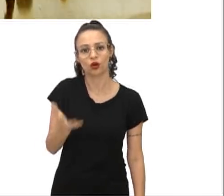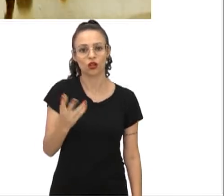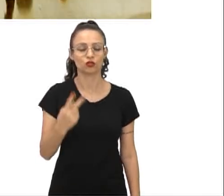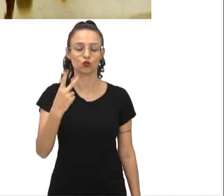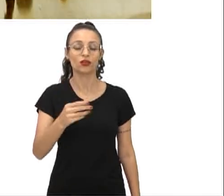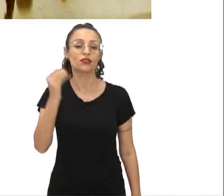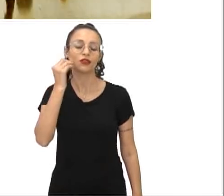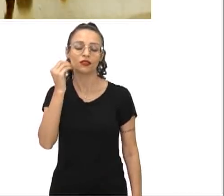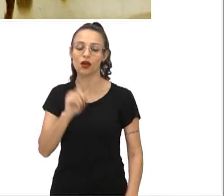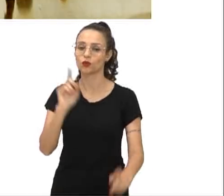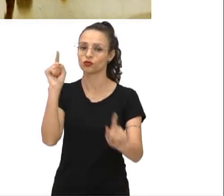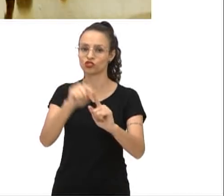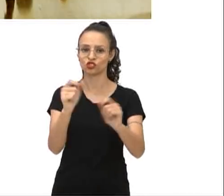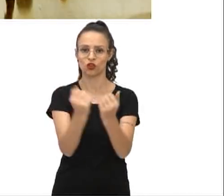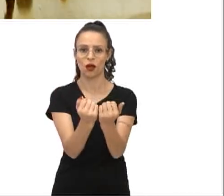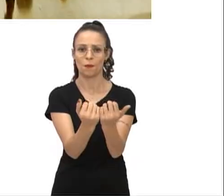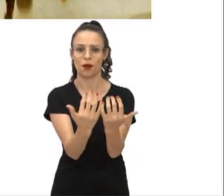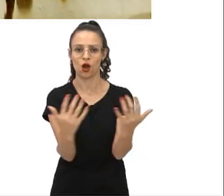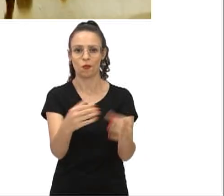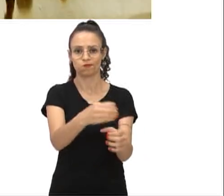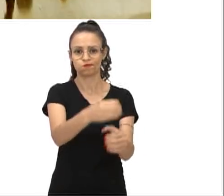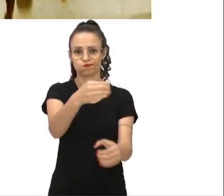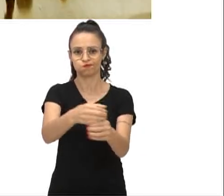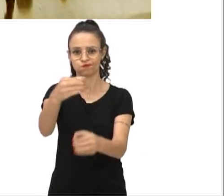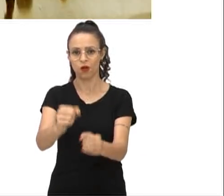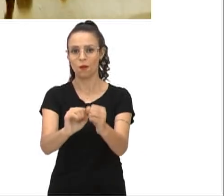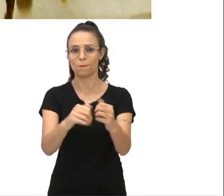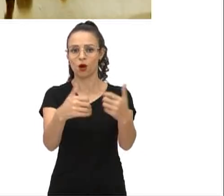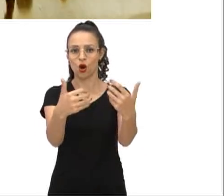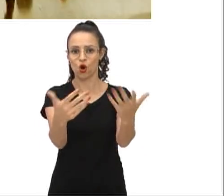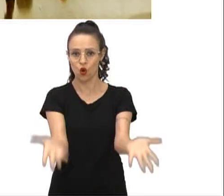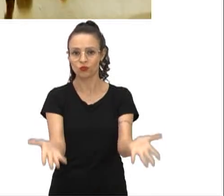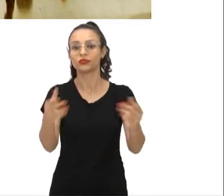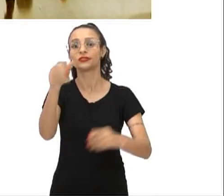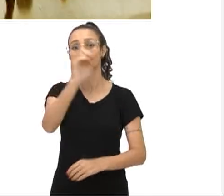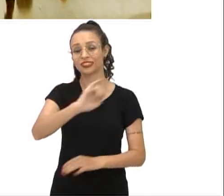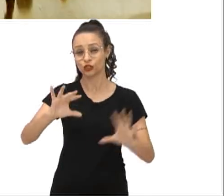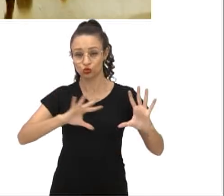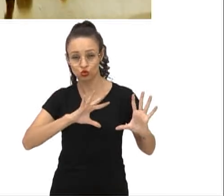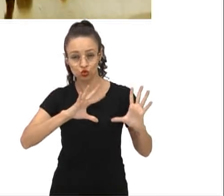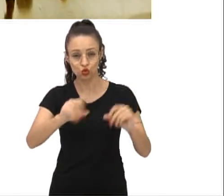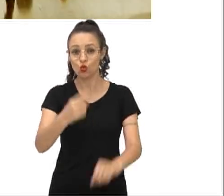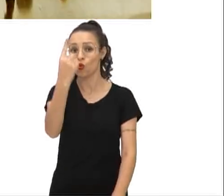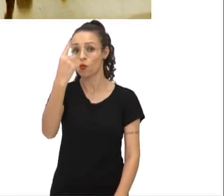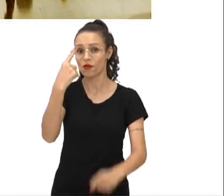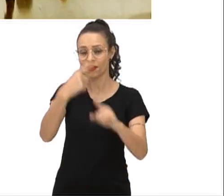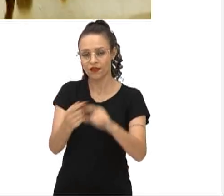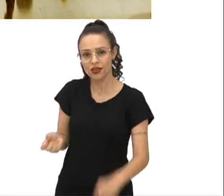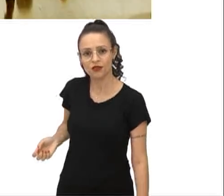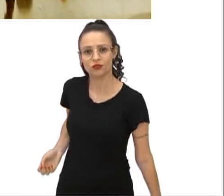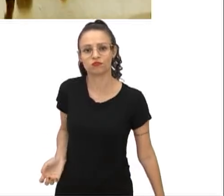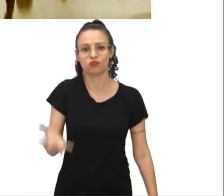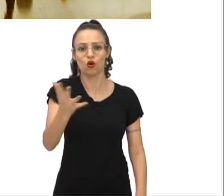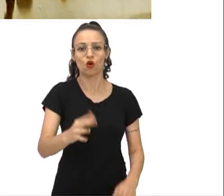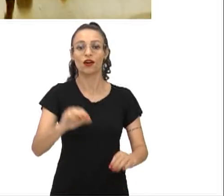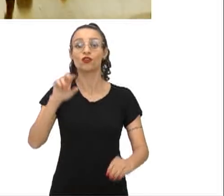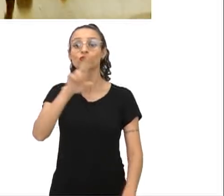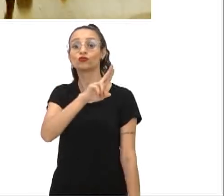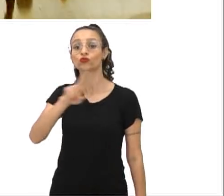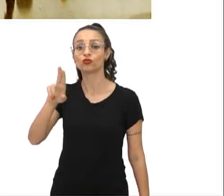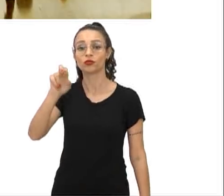derrubar o maior número de pinos possível. Caso derrube todos os pinos com a primeira bola, essa jogada é chamada